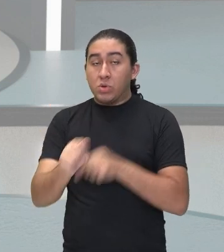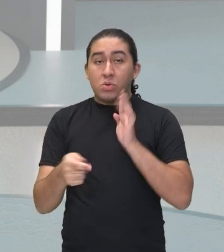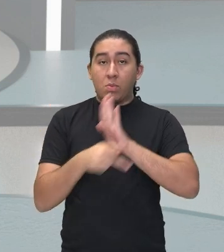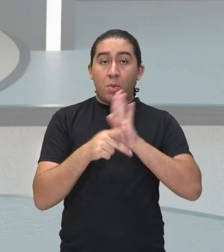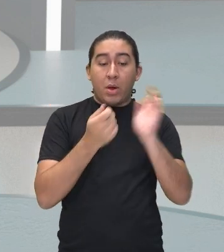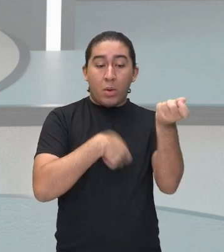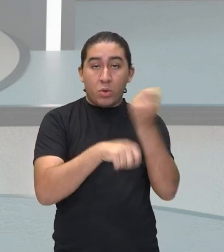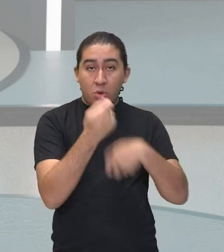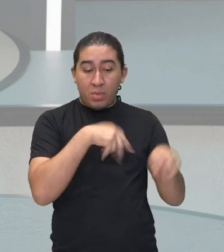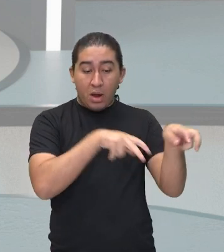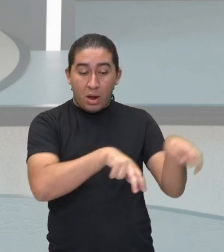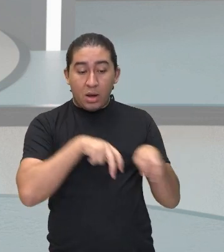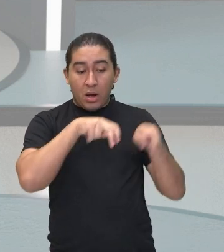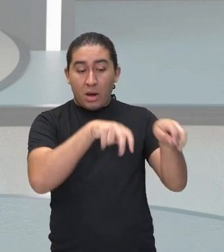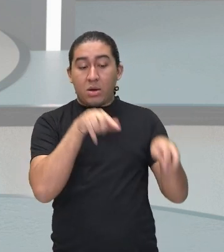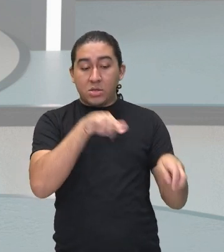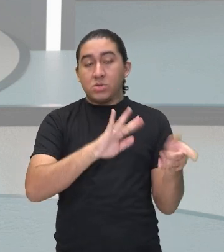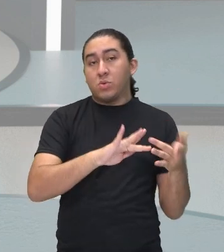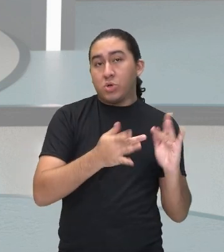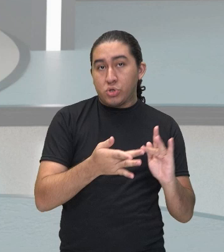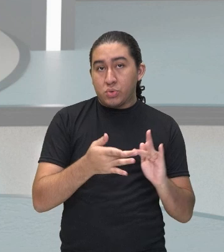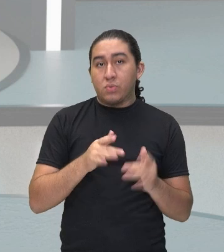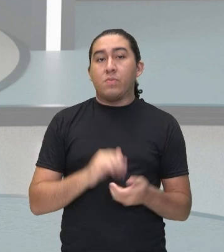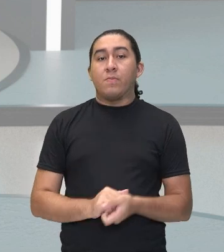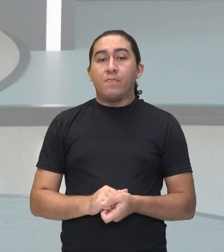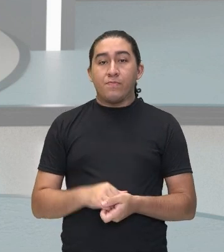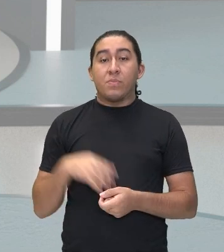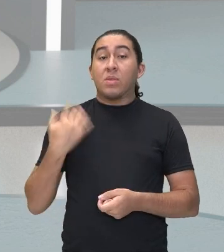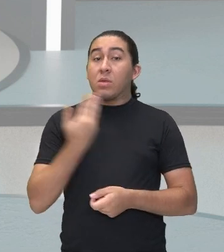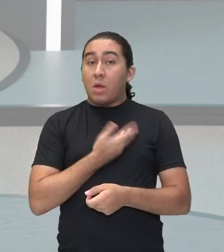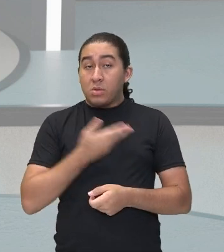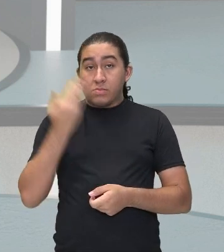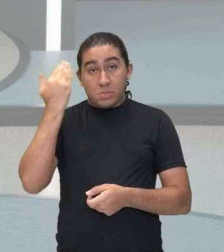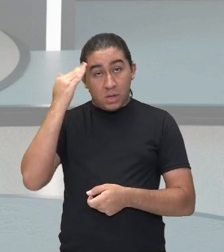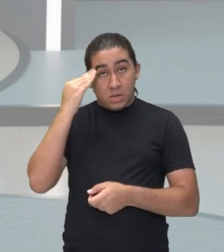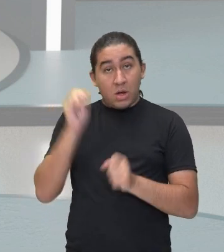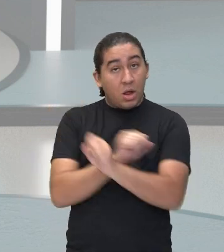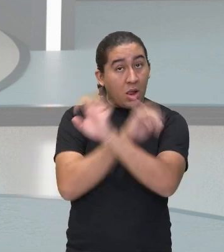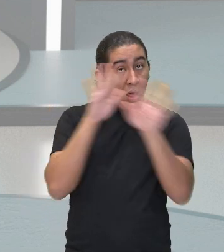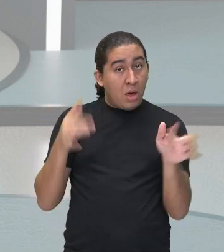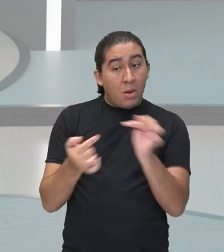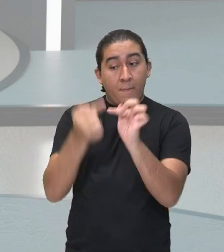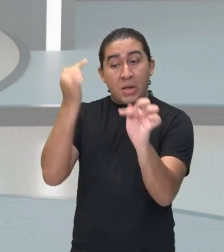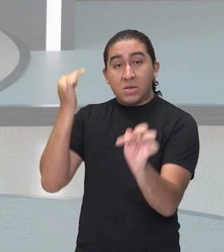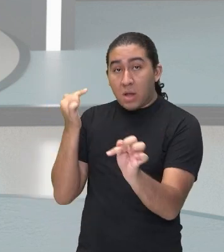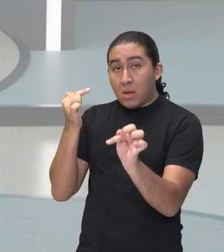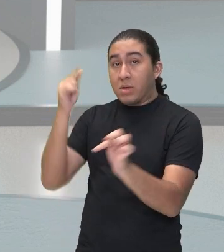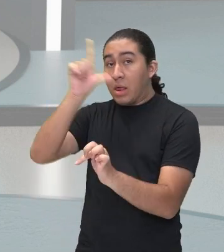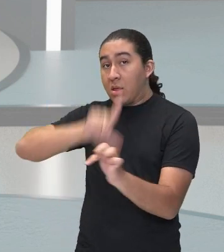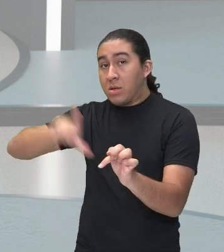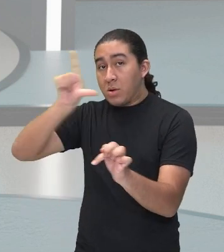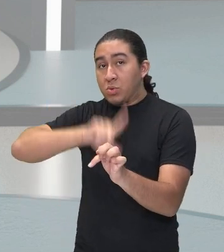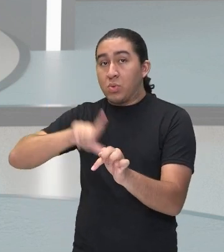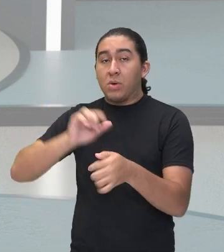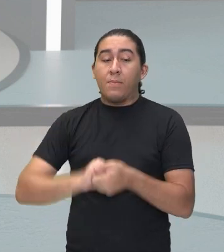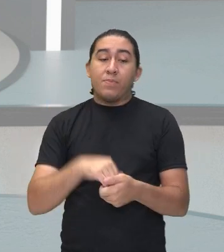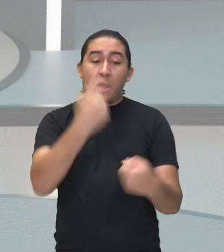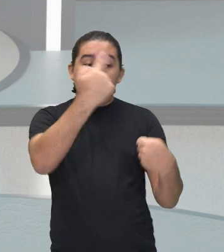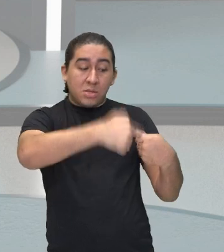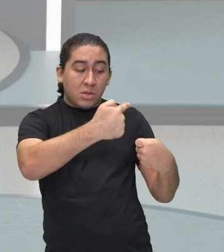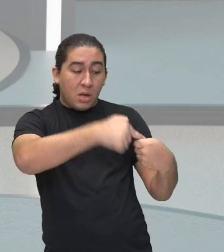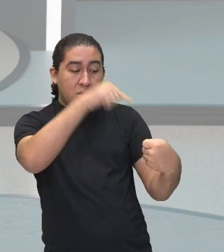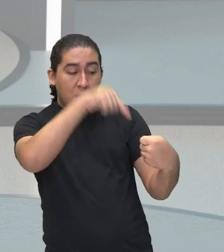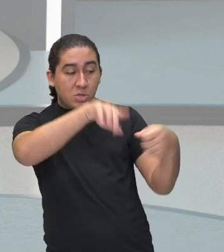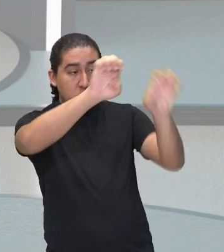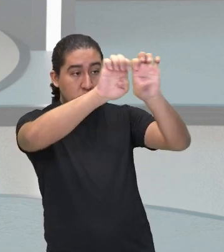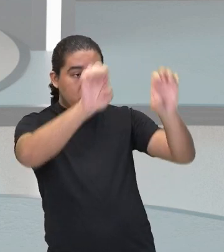economia agrária. Então, como nós vimos nos períodos anteriores, literários, as cidades começaram a se